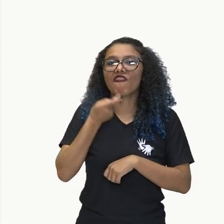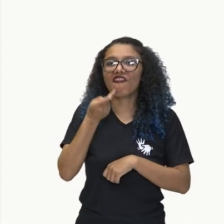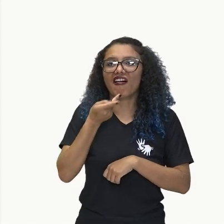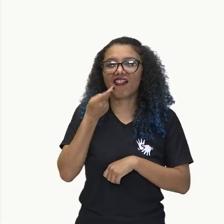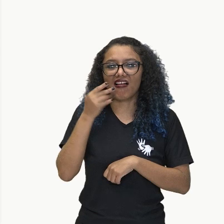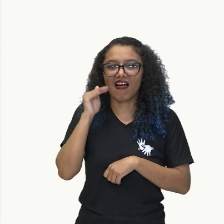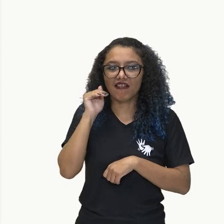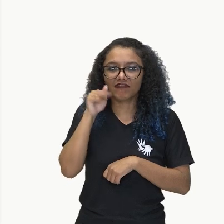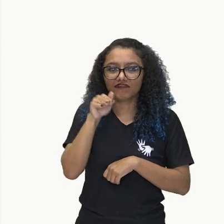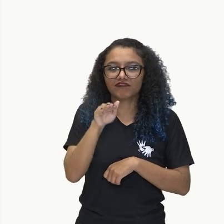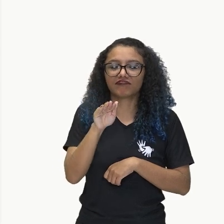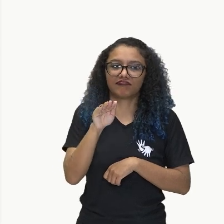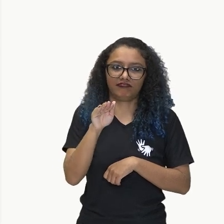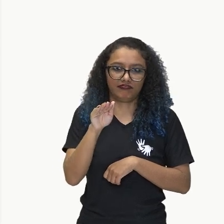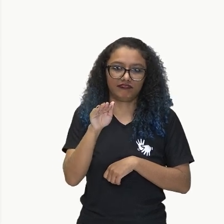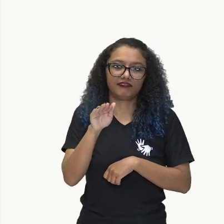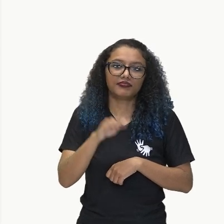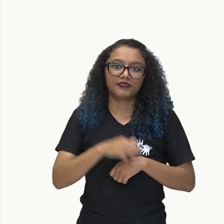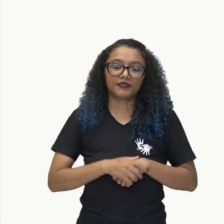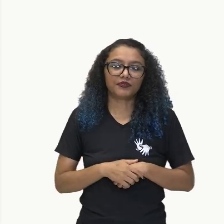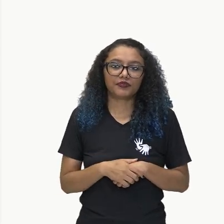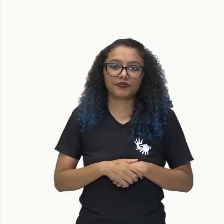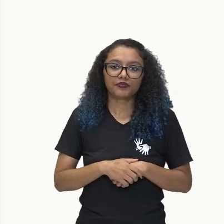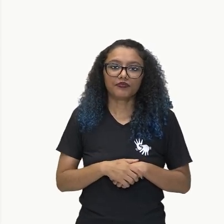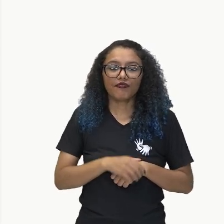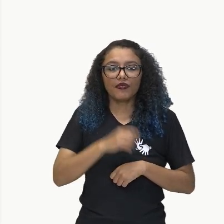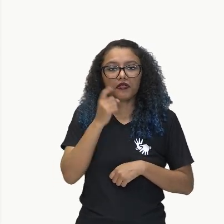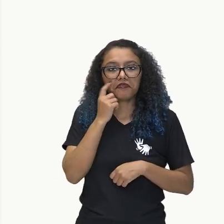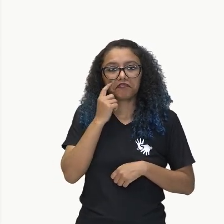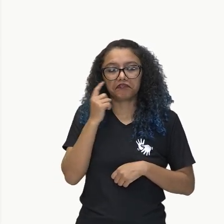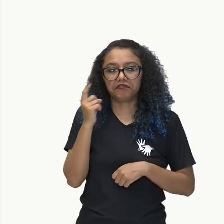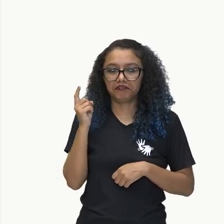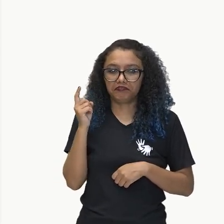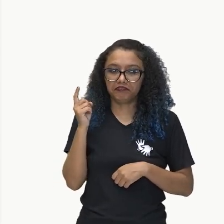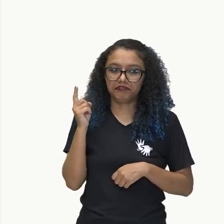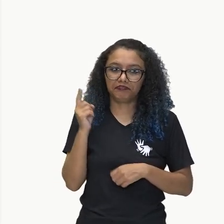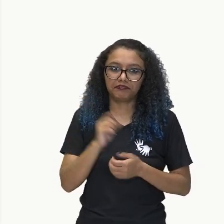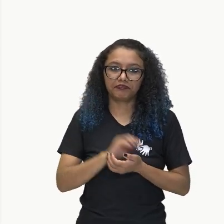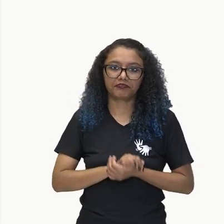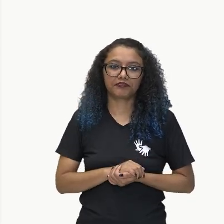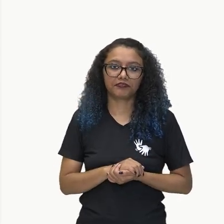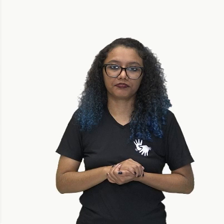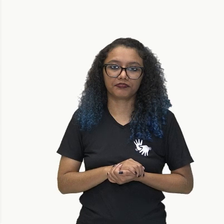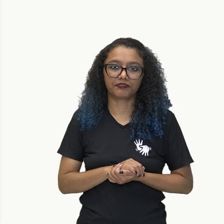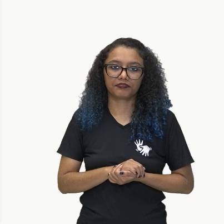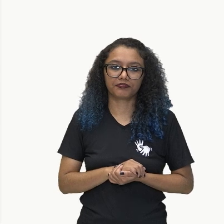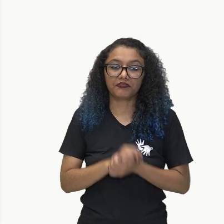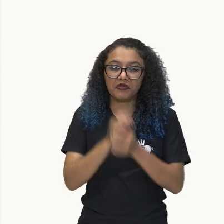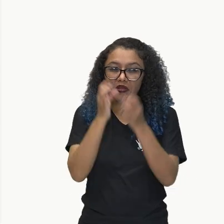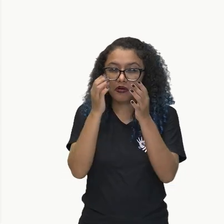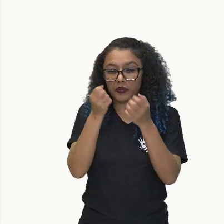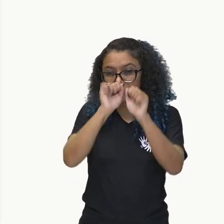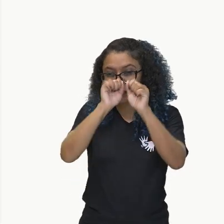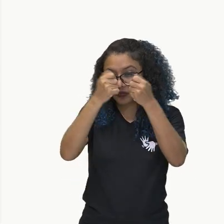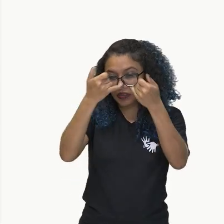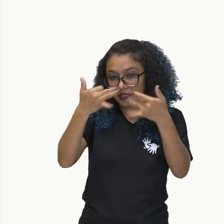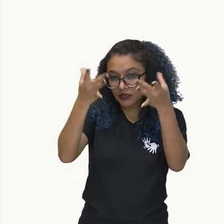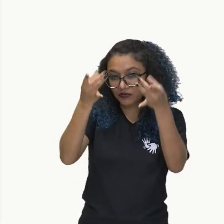tonicidade. Então, de forma bem desenhadinha para vocês, hétero, que